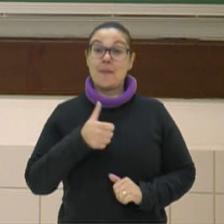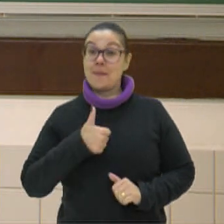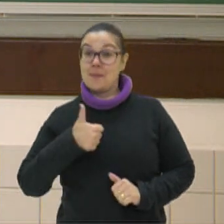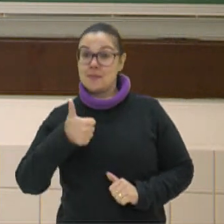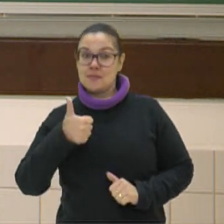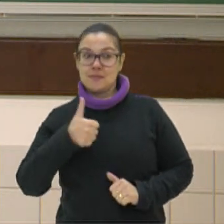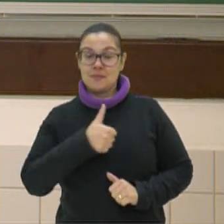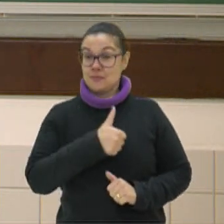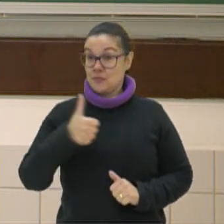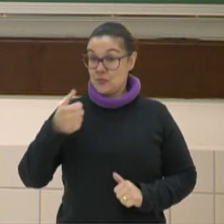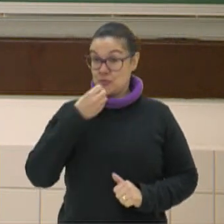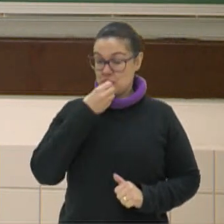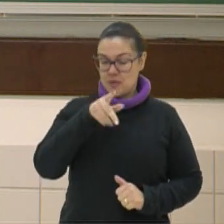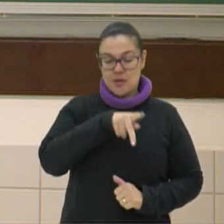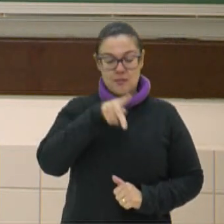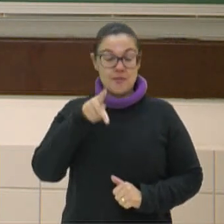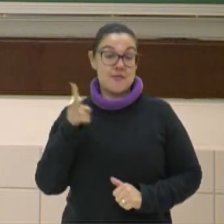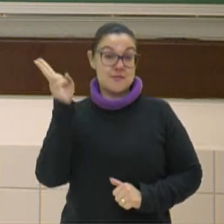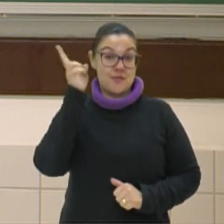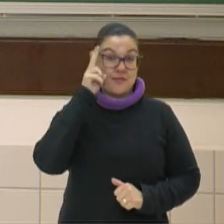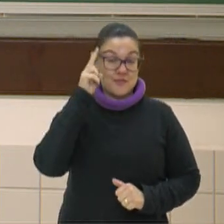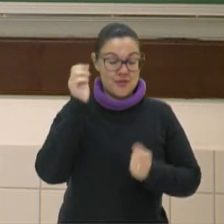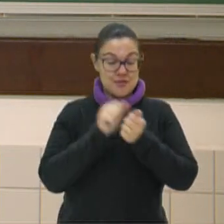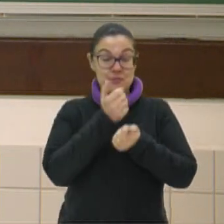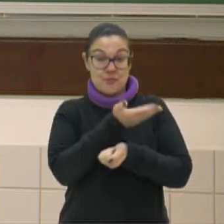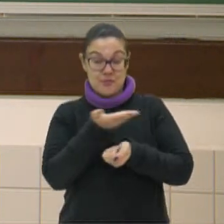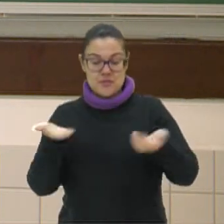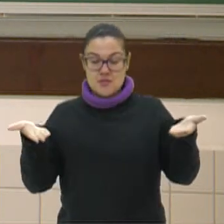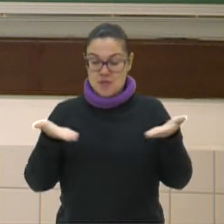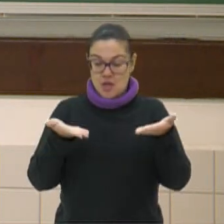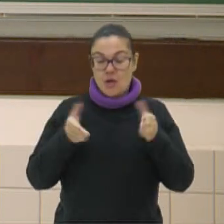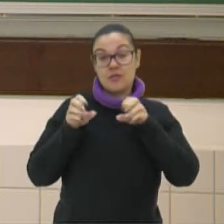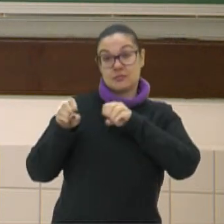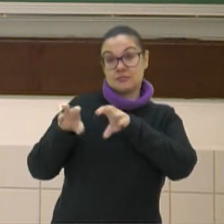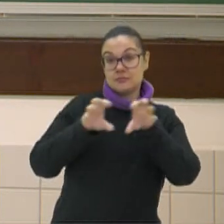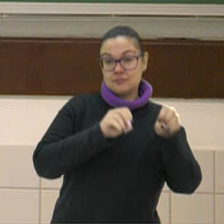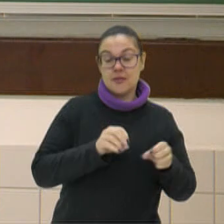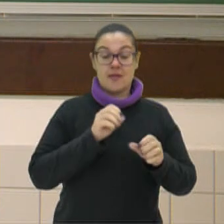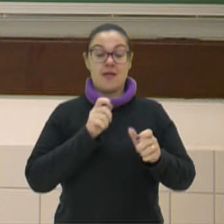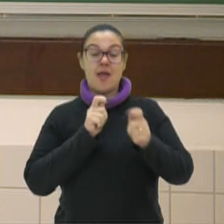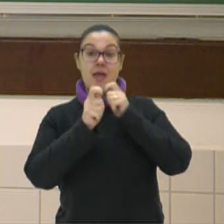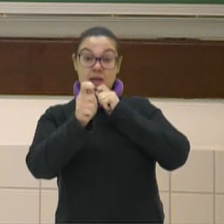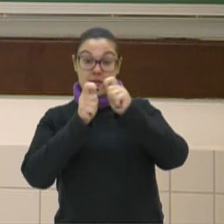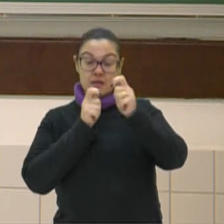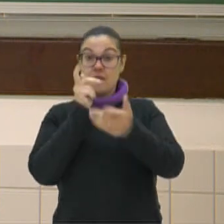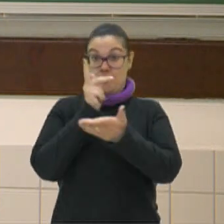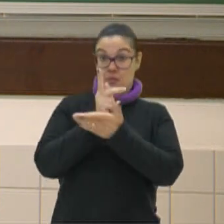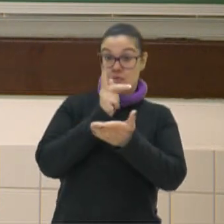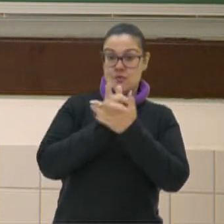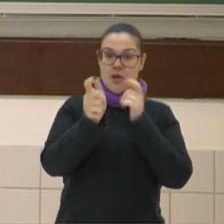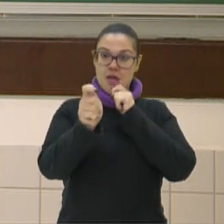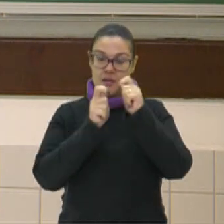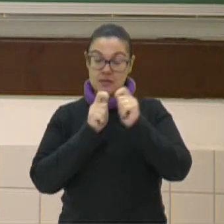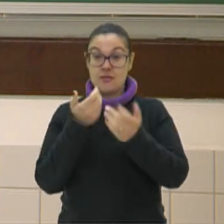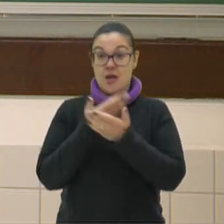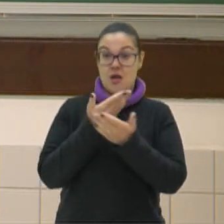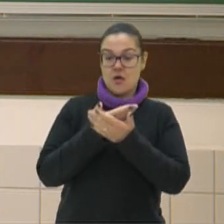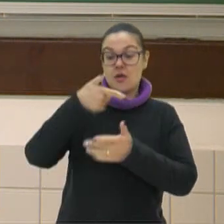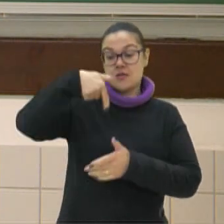Beleza, galera? Professor Valdinei com vocês. Vamos trabalhar hoje, então, o gênero entrevista. Continuamos com o gênero entrevista,